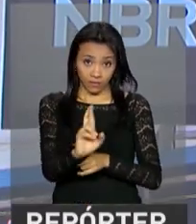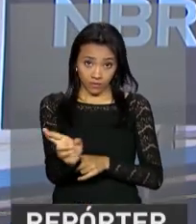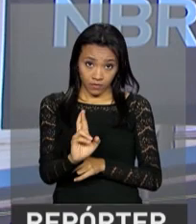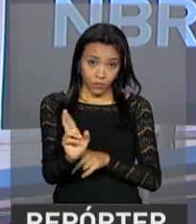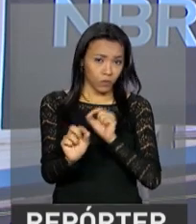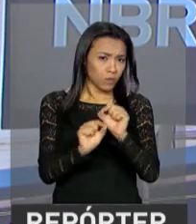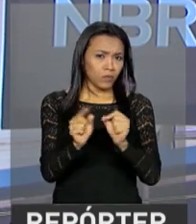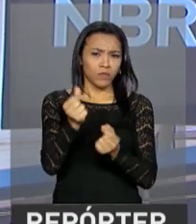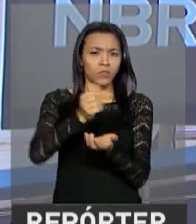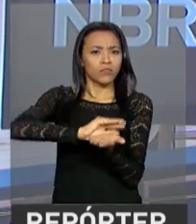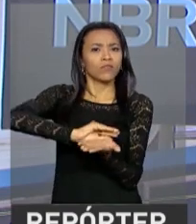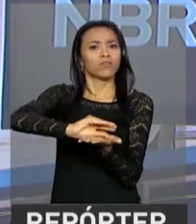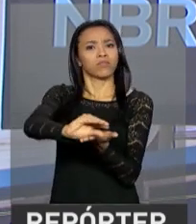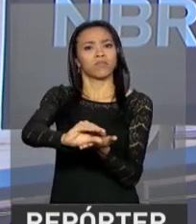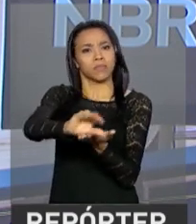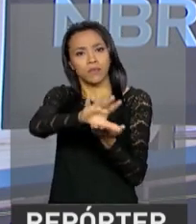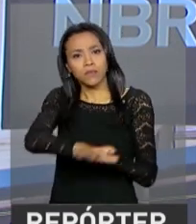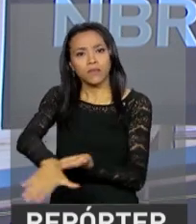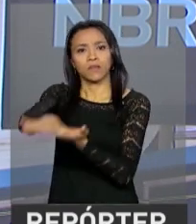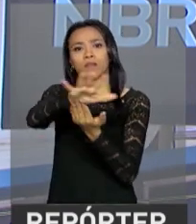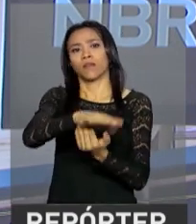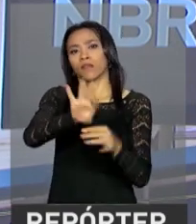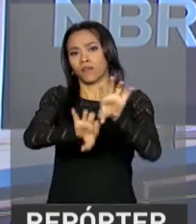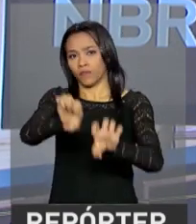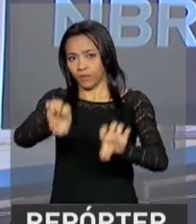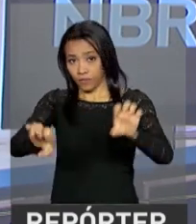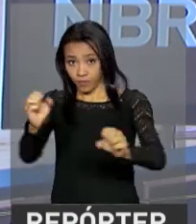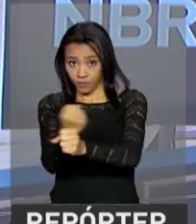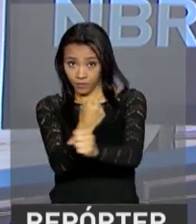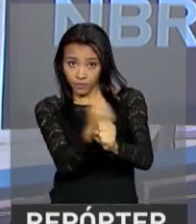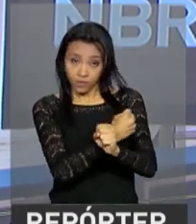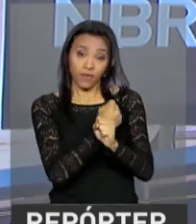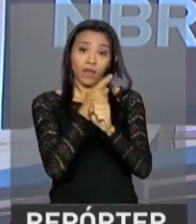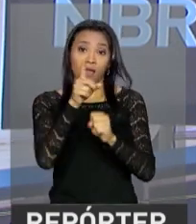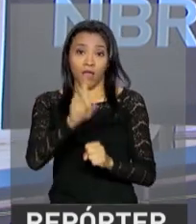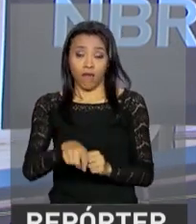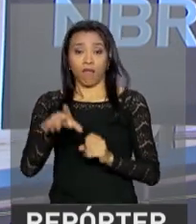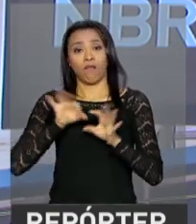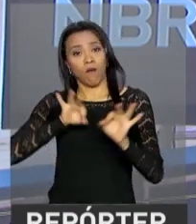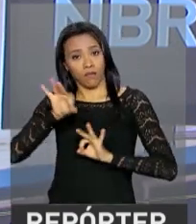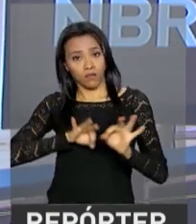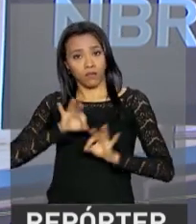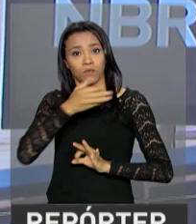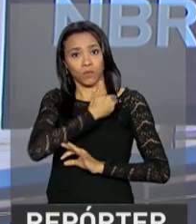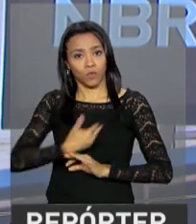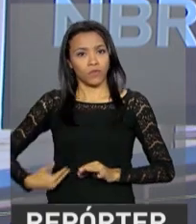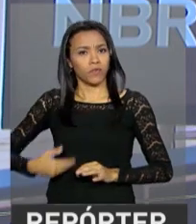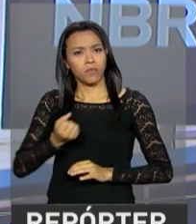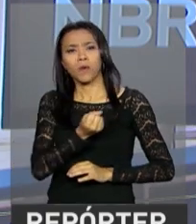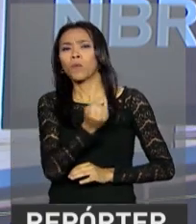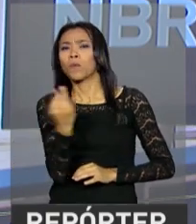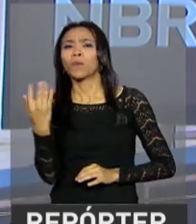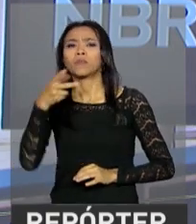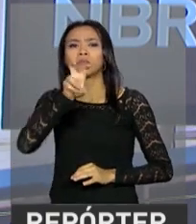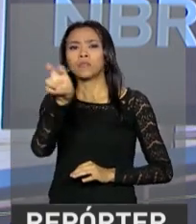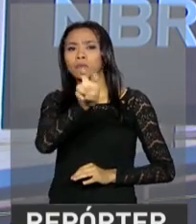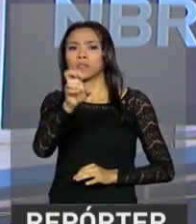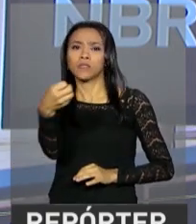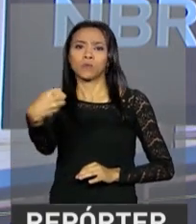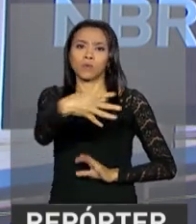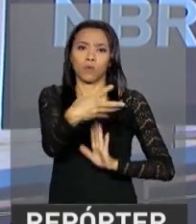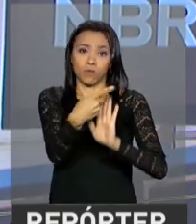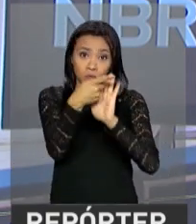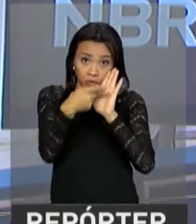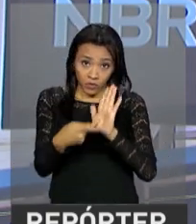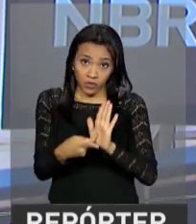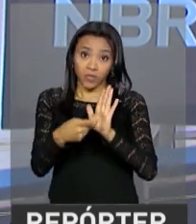em investimentos de infraestrutura. Essa é a previsão do governo para 55 novos projetos do